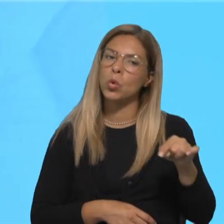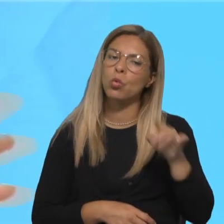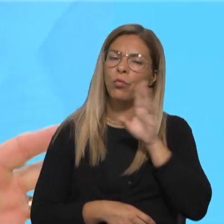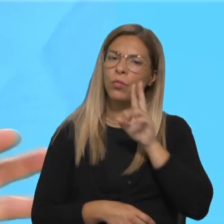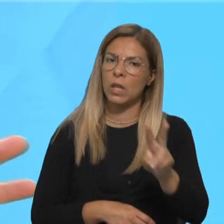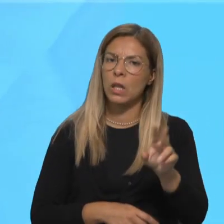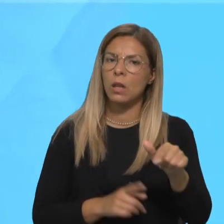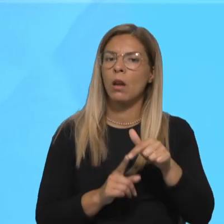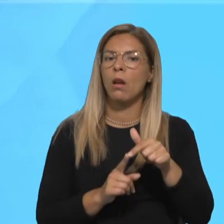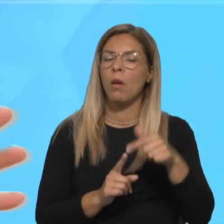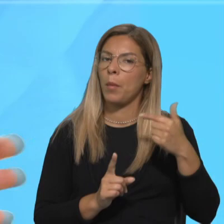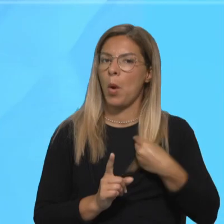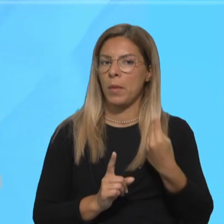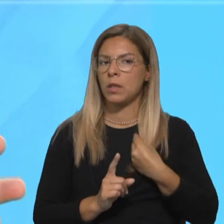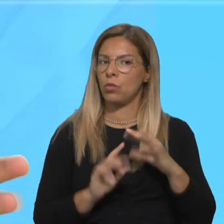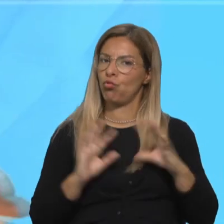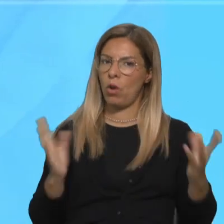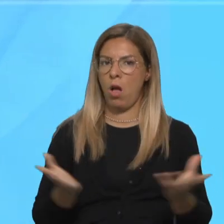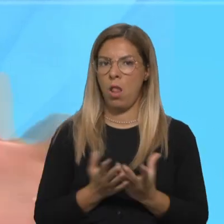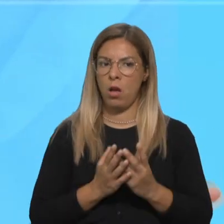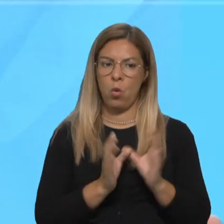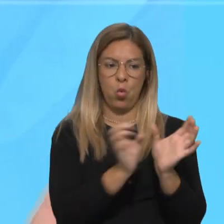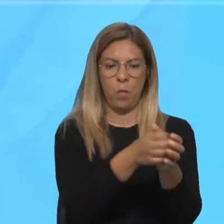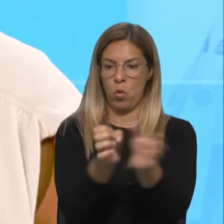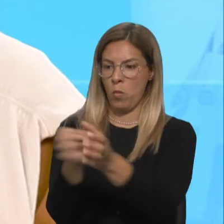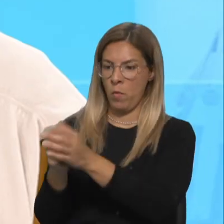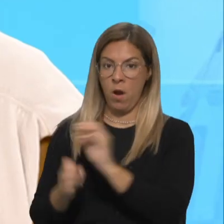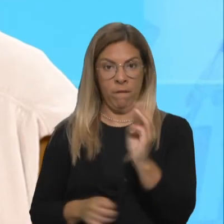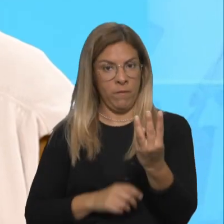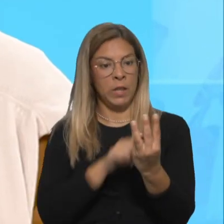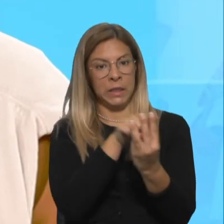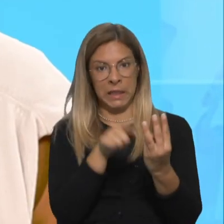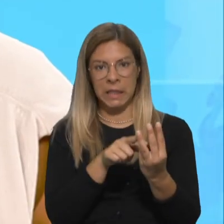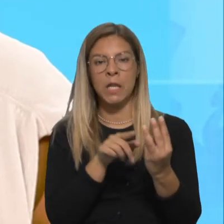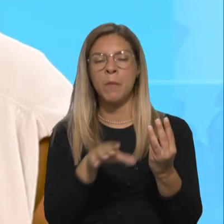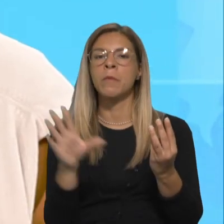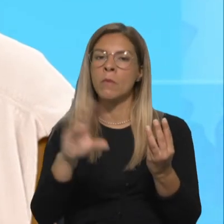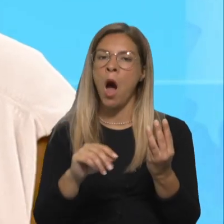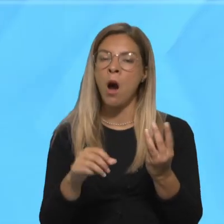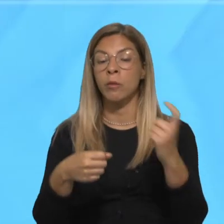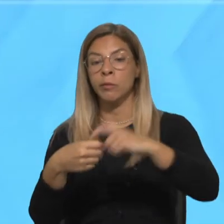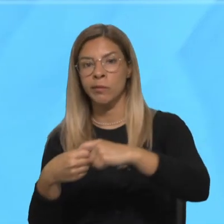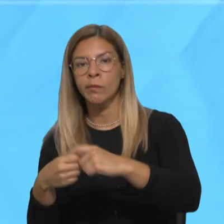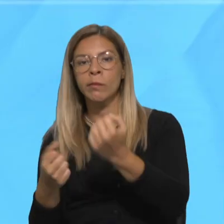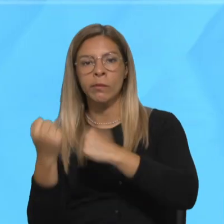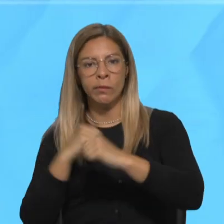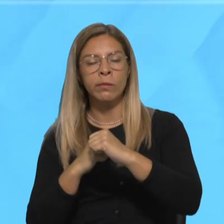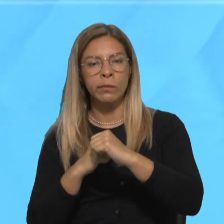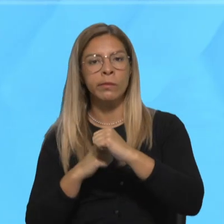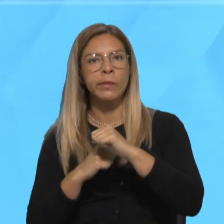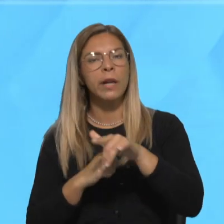aqui uma preocupação comum, se calhar, entre estes 3 e que acredito que se alargue a mais movimentos, que é a presença